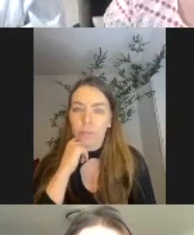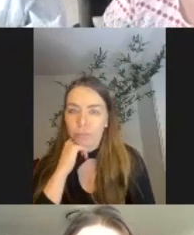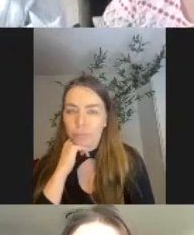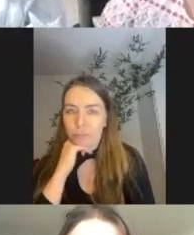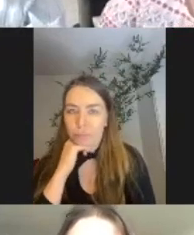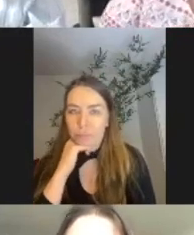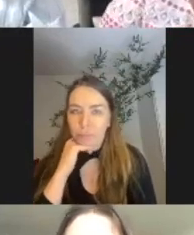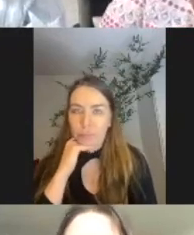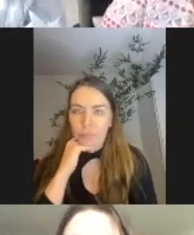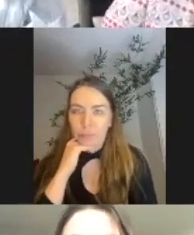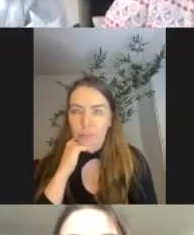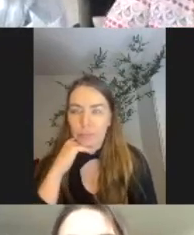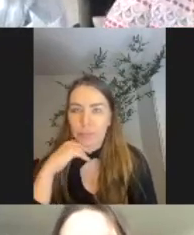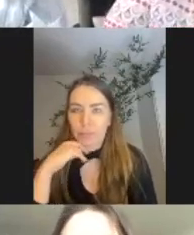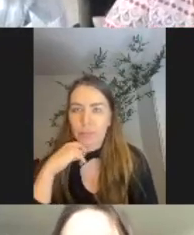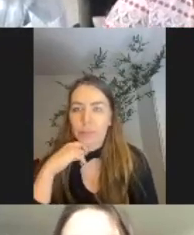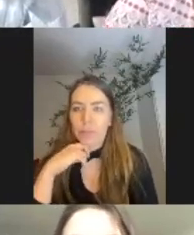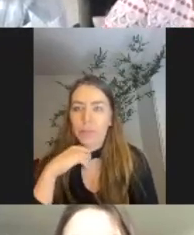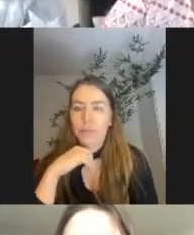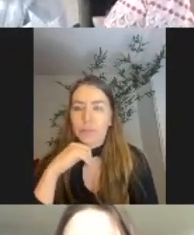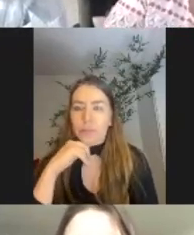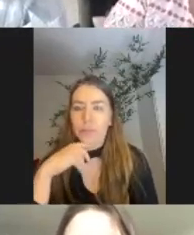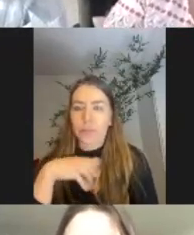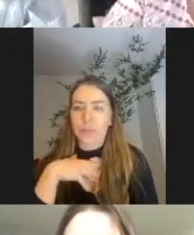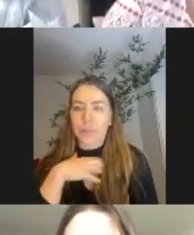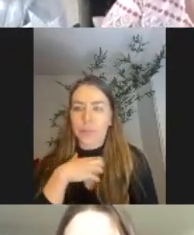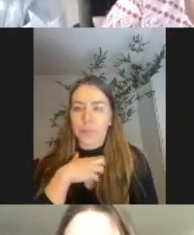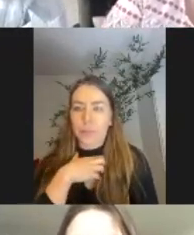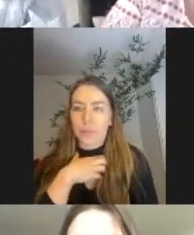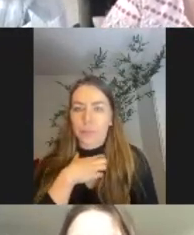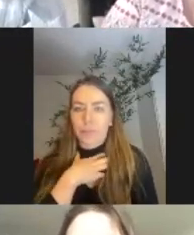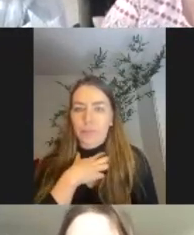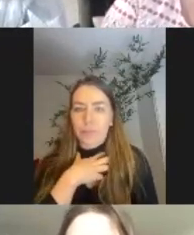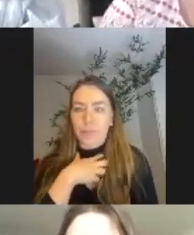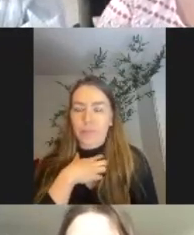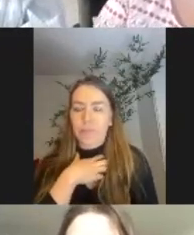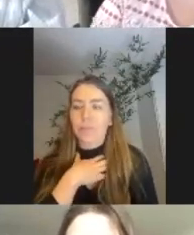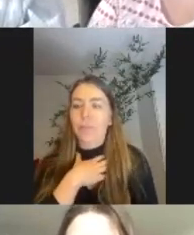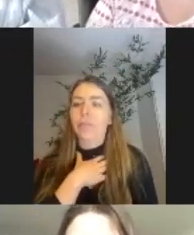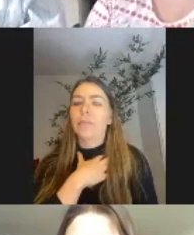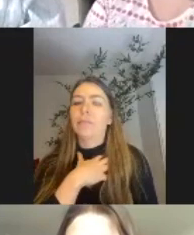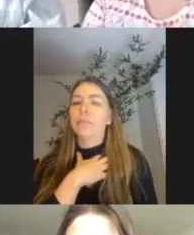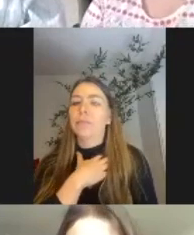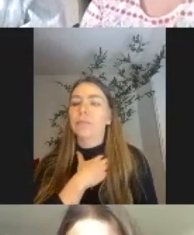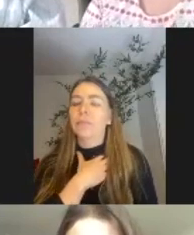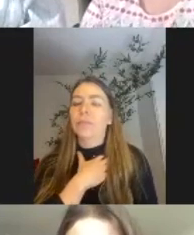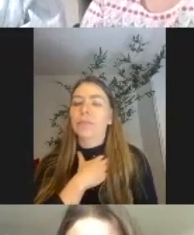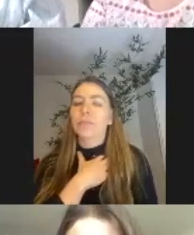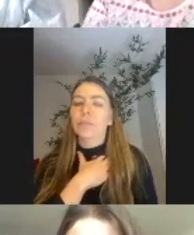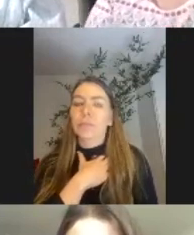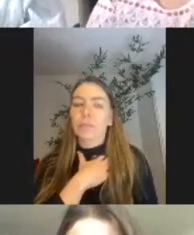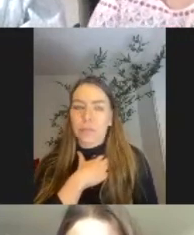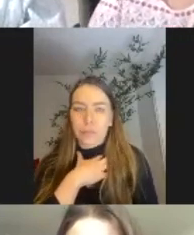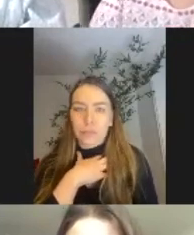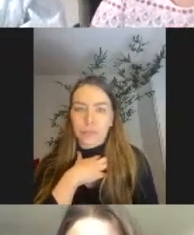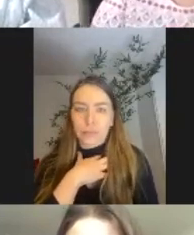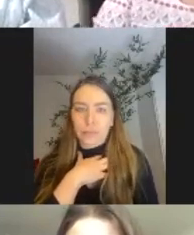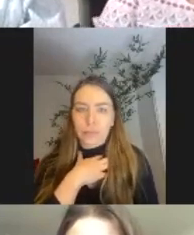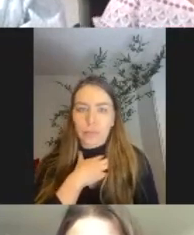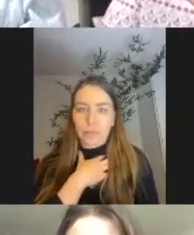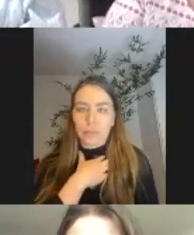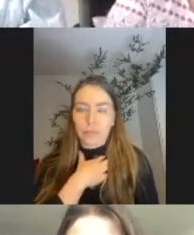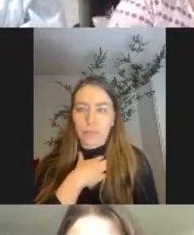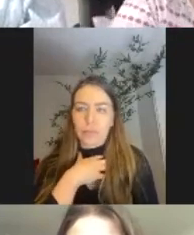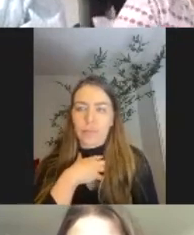caro, ó, por exemplo, essa aqui é uma listinha que teria lá naquela loja Tudo Low Carb, né? Que é essa listinha, depois se